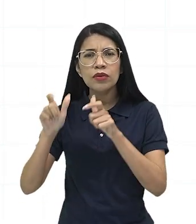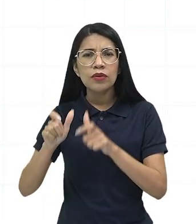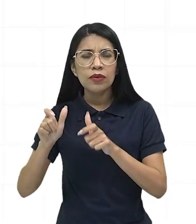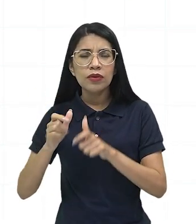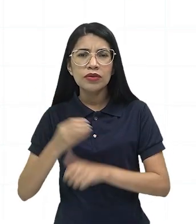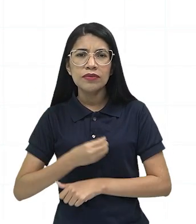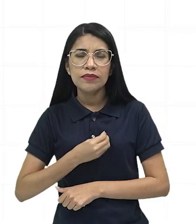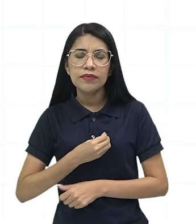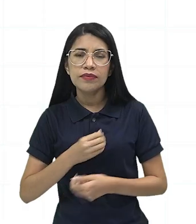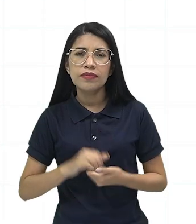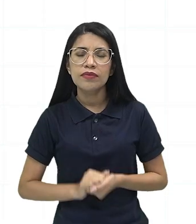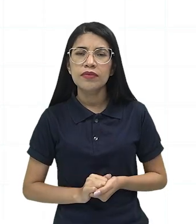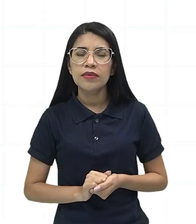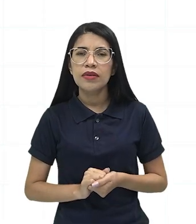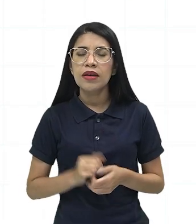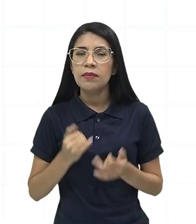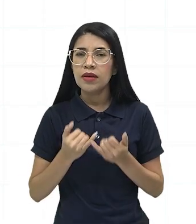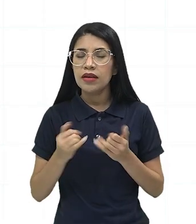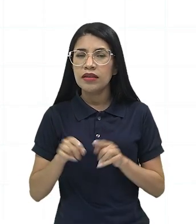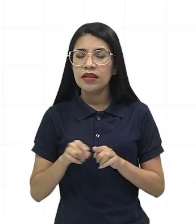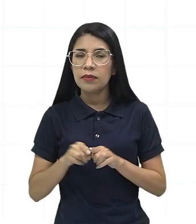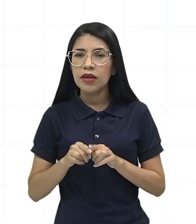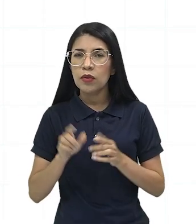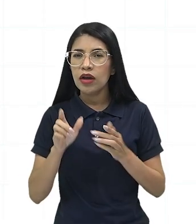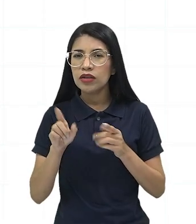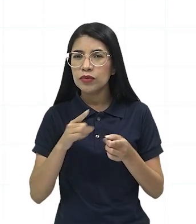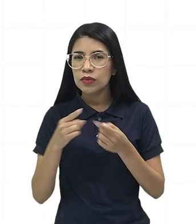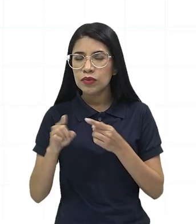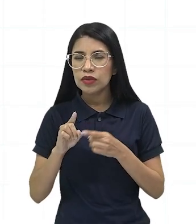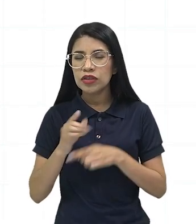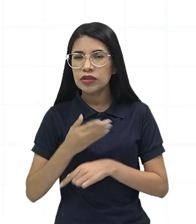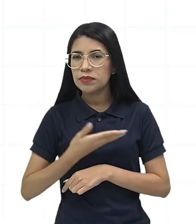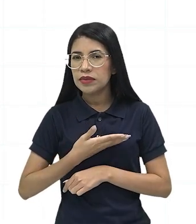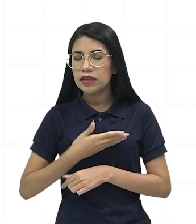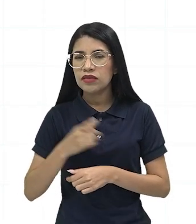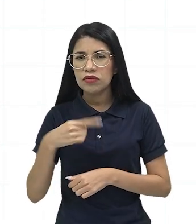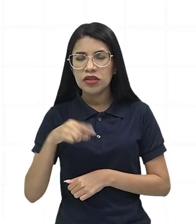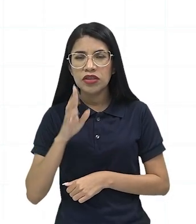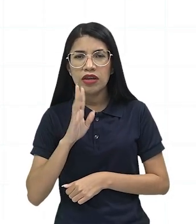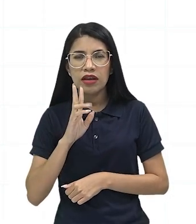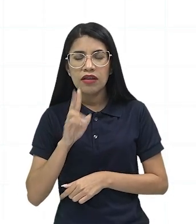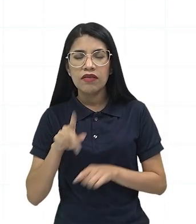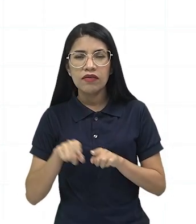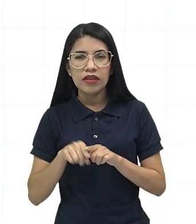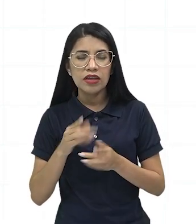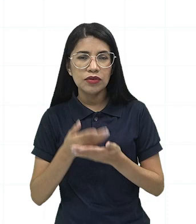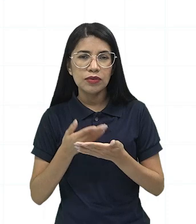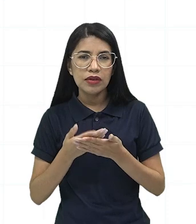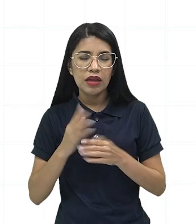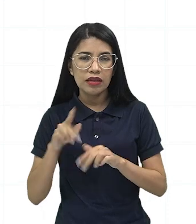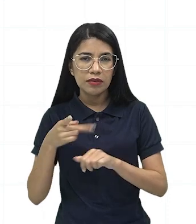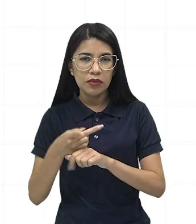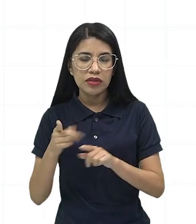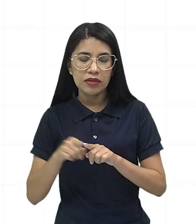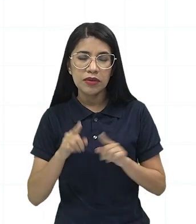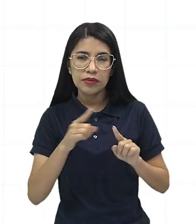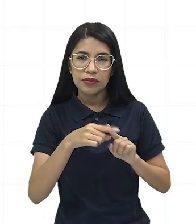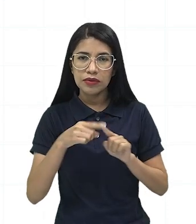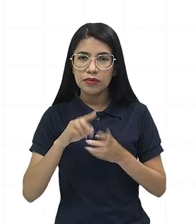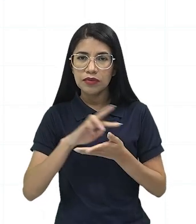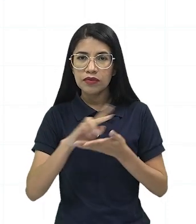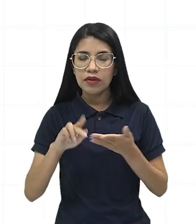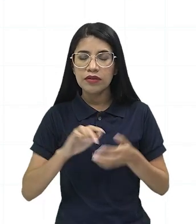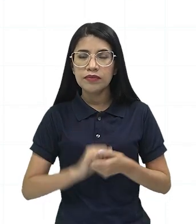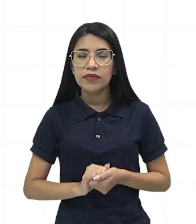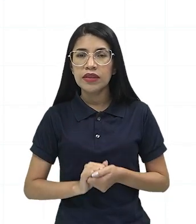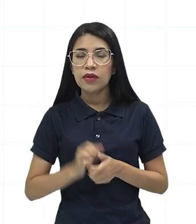característico das cantigas de amigo, né? Em que nós temos, vocês obviamente ainda vão ouvir falar sobre essas classificações, mas nós temos